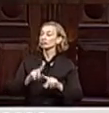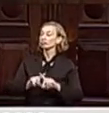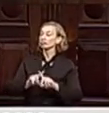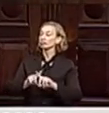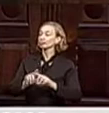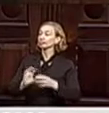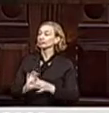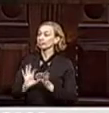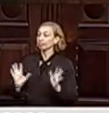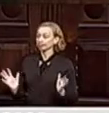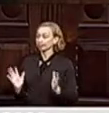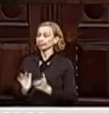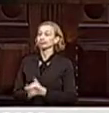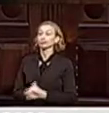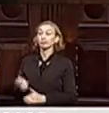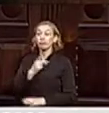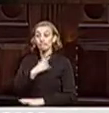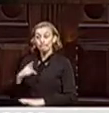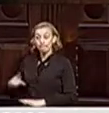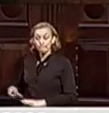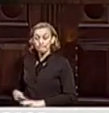deputado Marcos Maia,